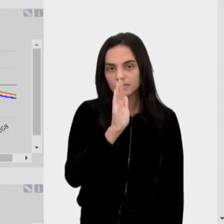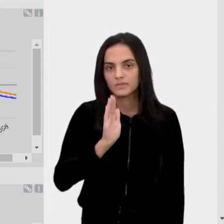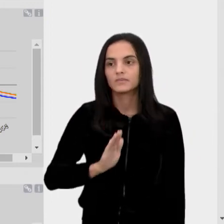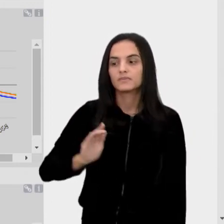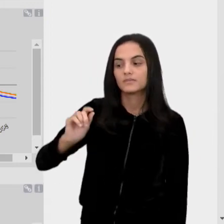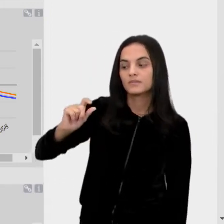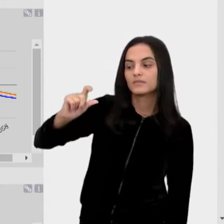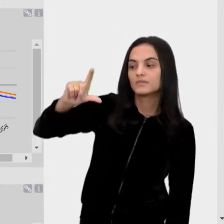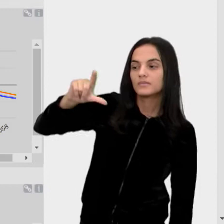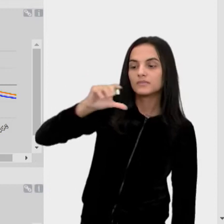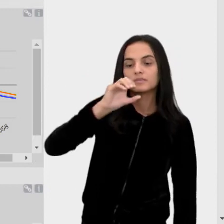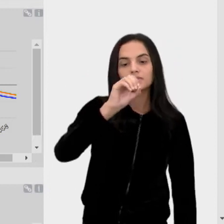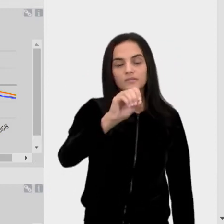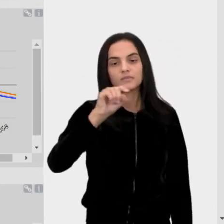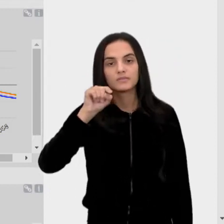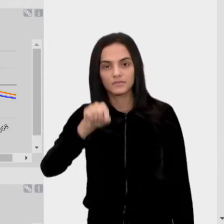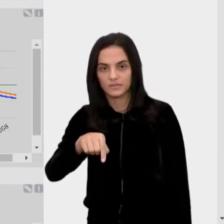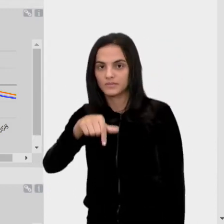crescendo